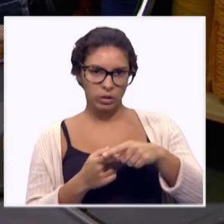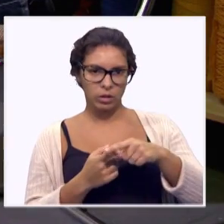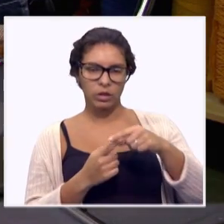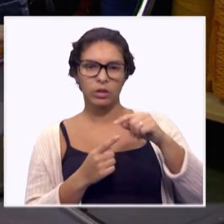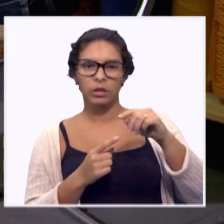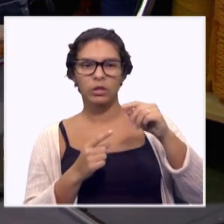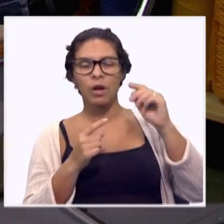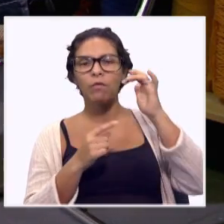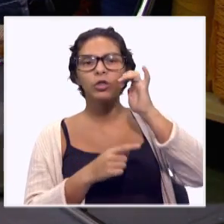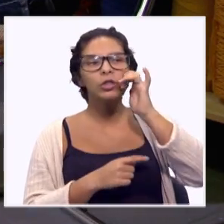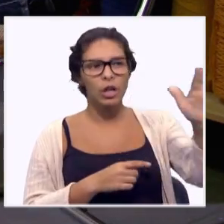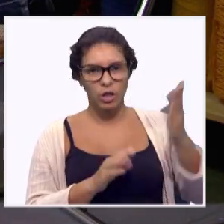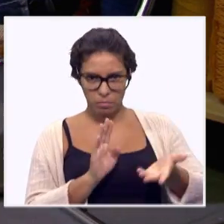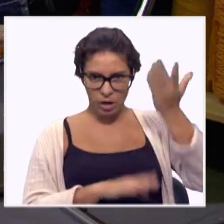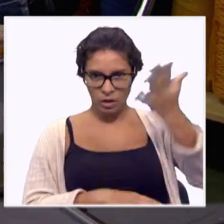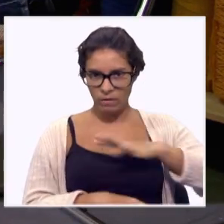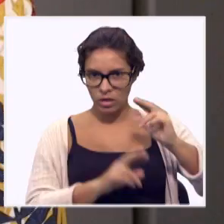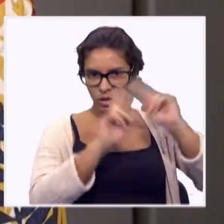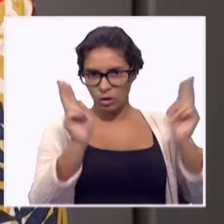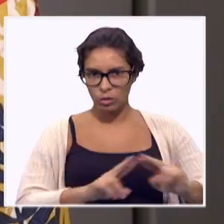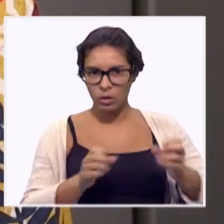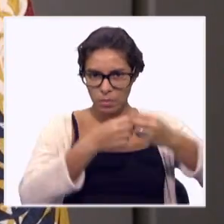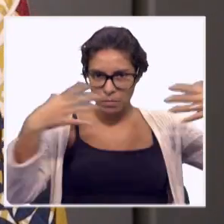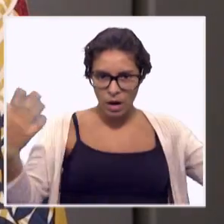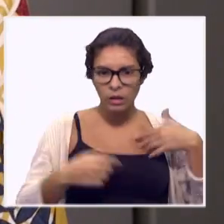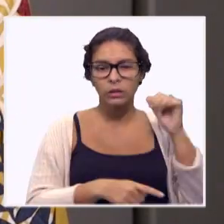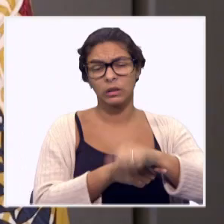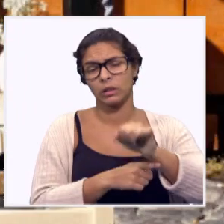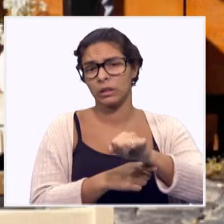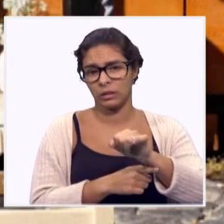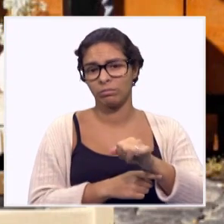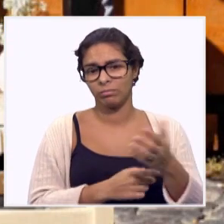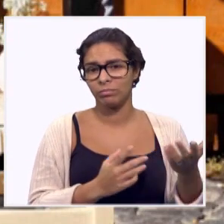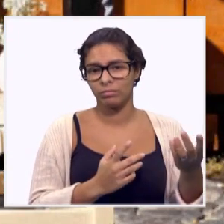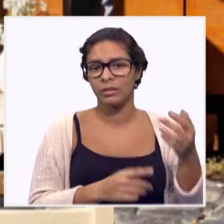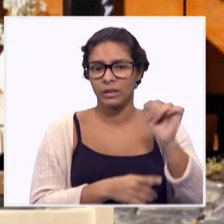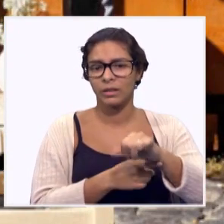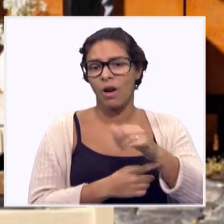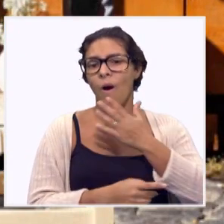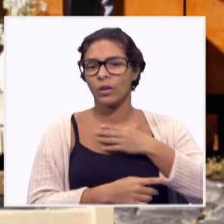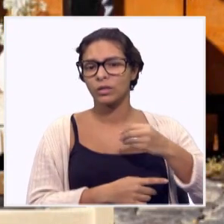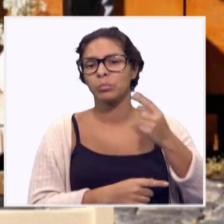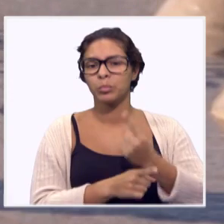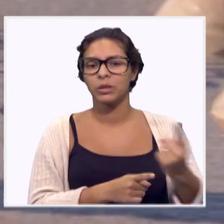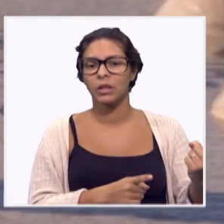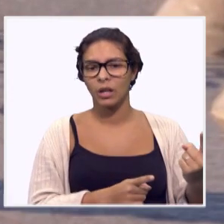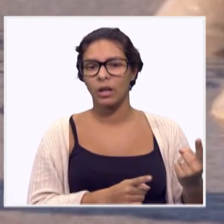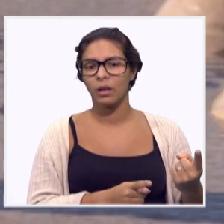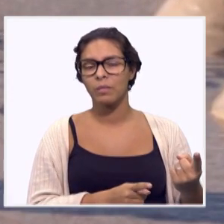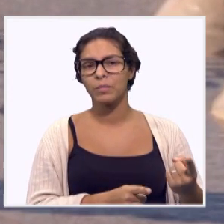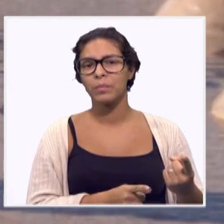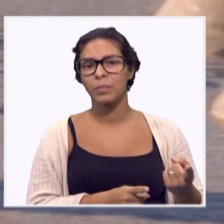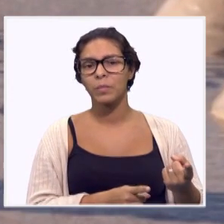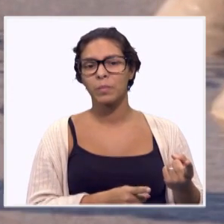é um objetivo, trabalhar mais para o mercado internacional? Sim, o mercado internacional, queiramos ou não, acaba por ser